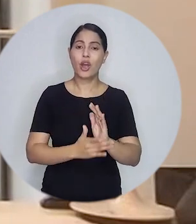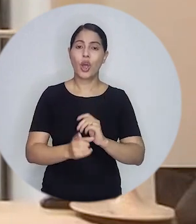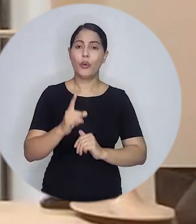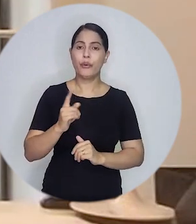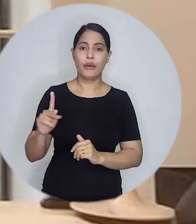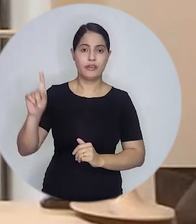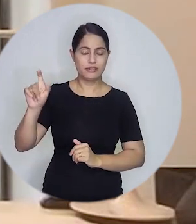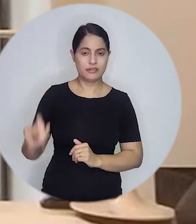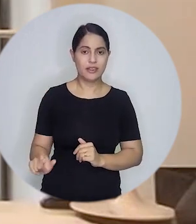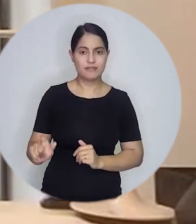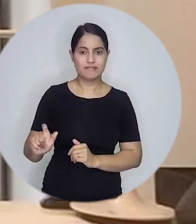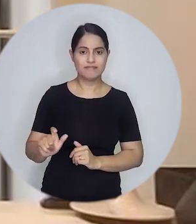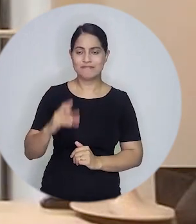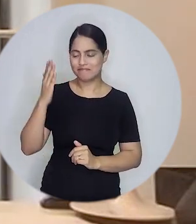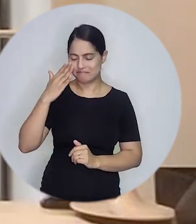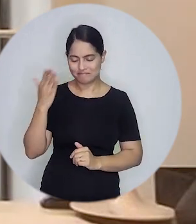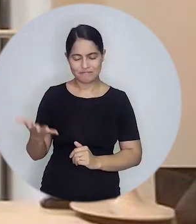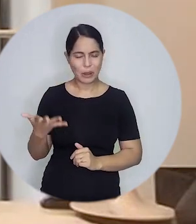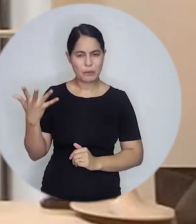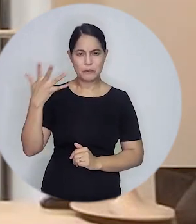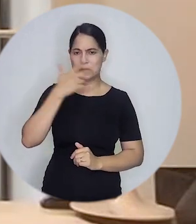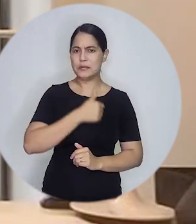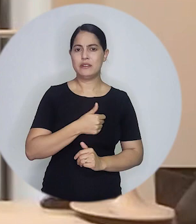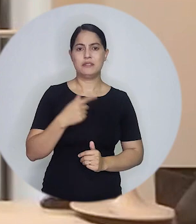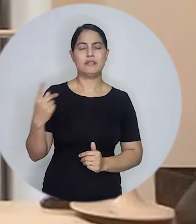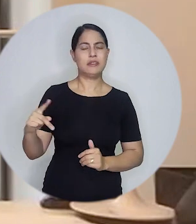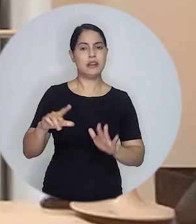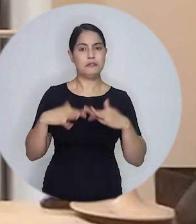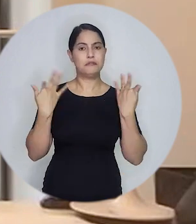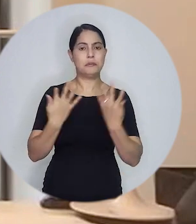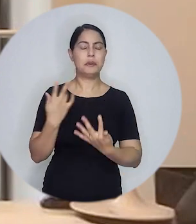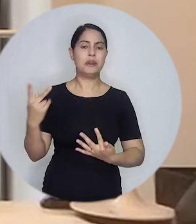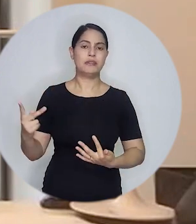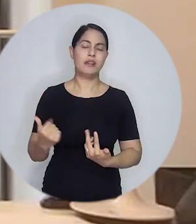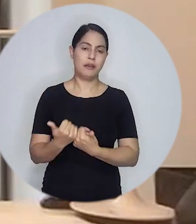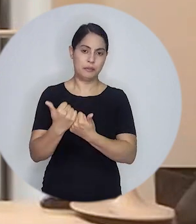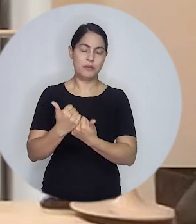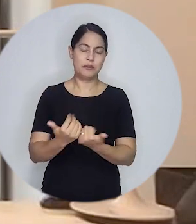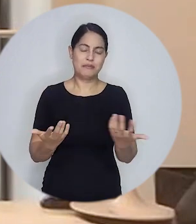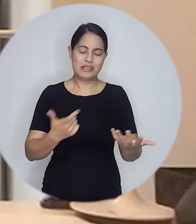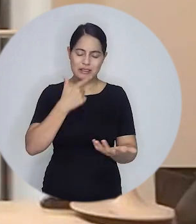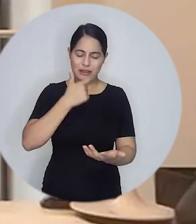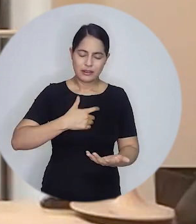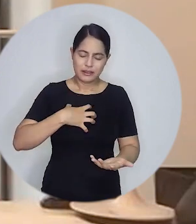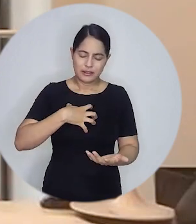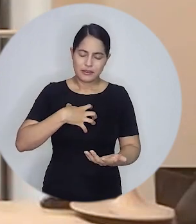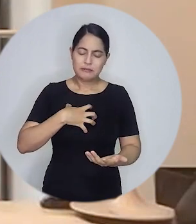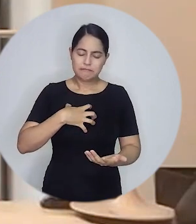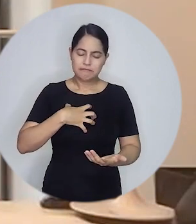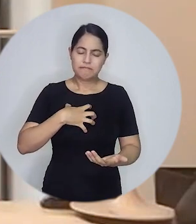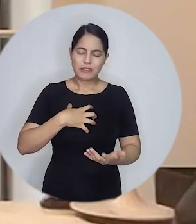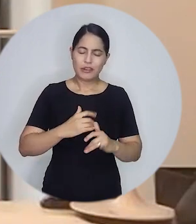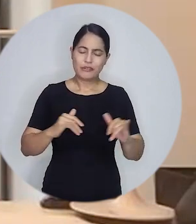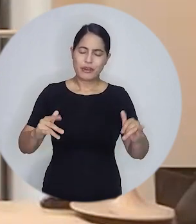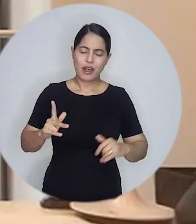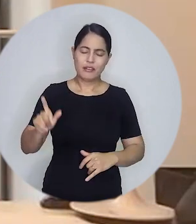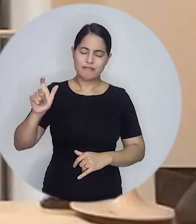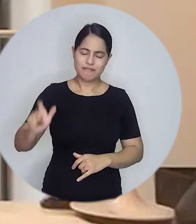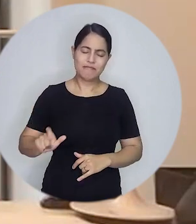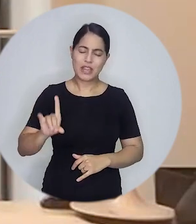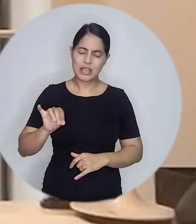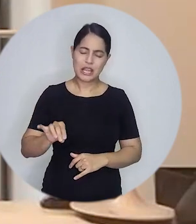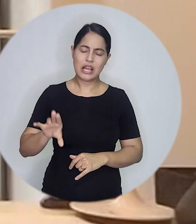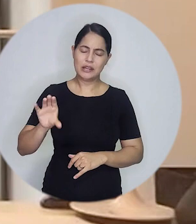do aniversário do Danilo, acho que seria uma homenagem muito bonita a ele e à sua família. É muito difícil para mim